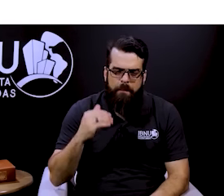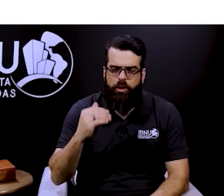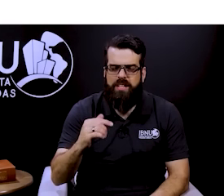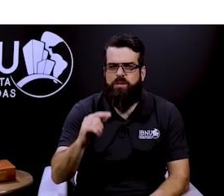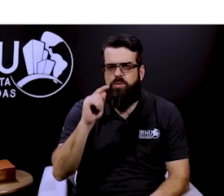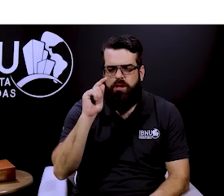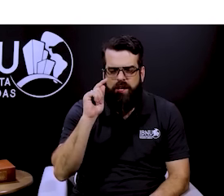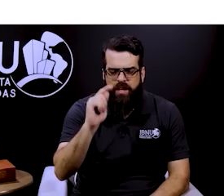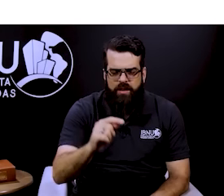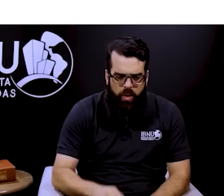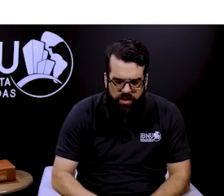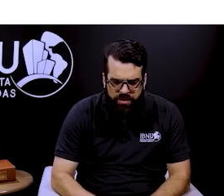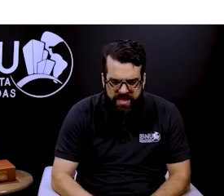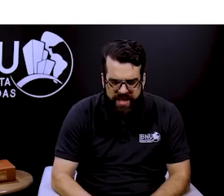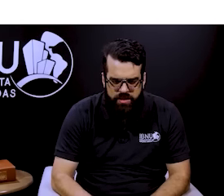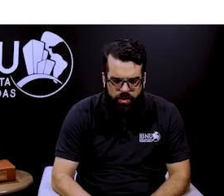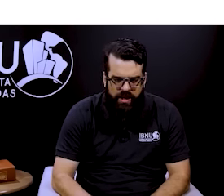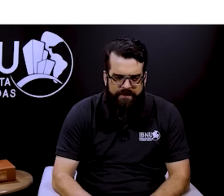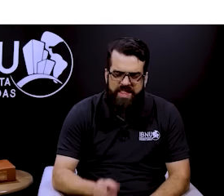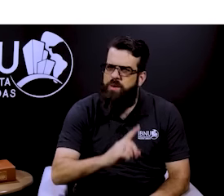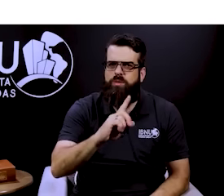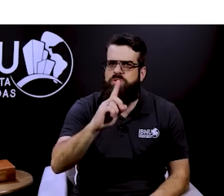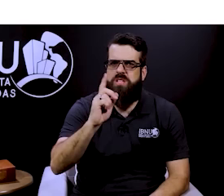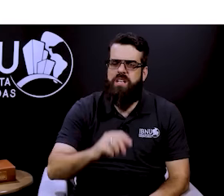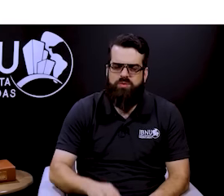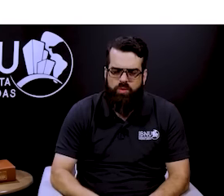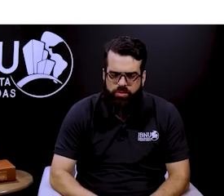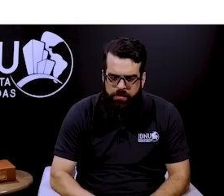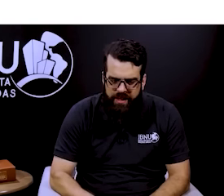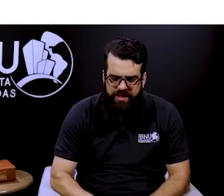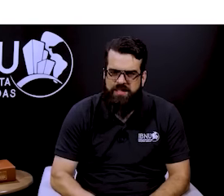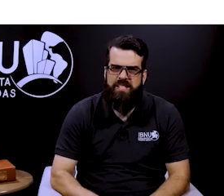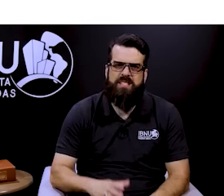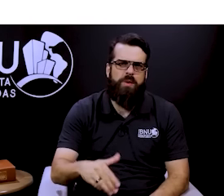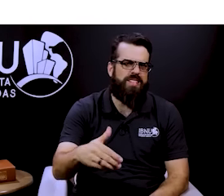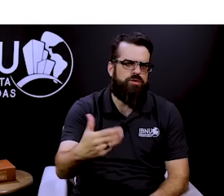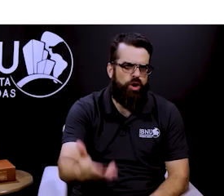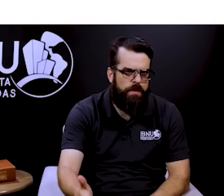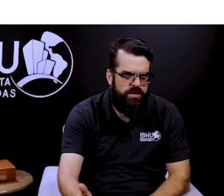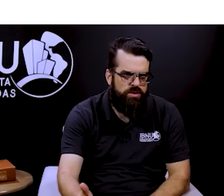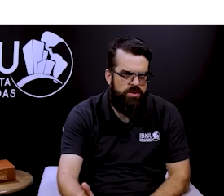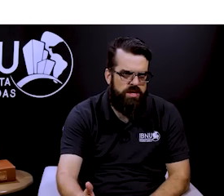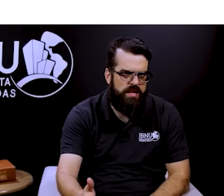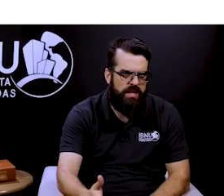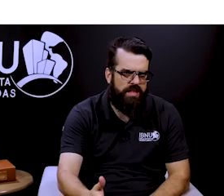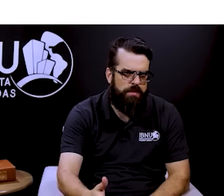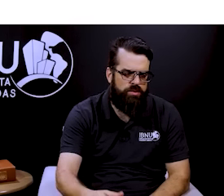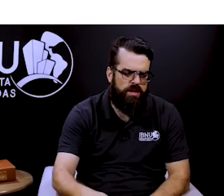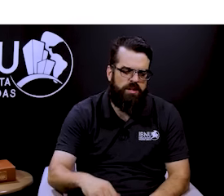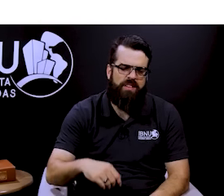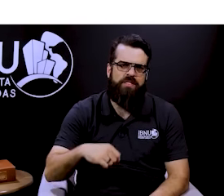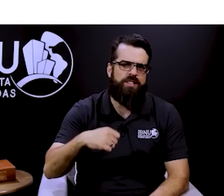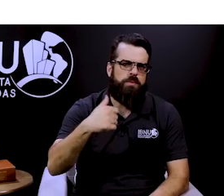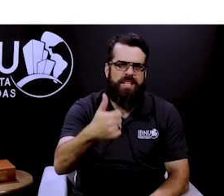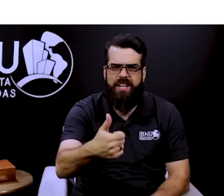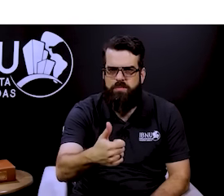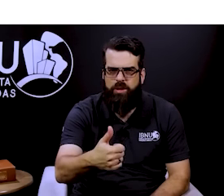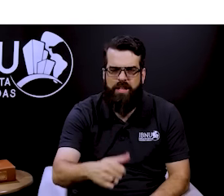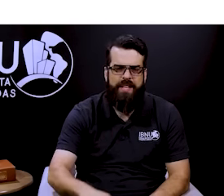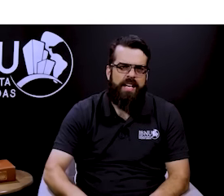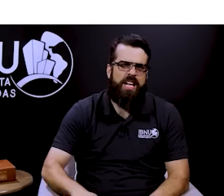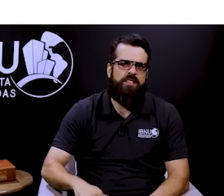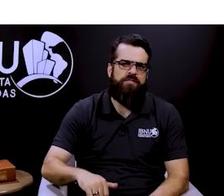diz: portanto, quando você der esmola, não anuncie isso com trombetas, que são essas obras de justiça que ele está mencionando. Ele vai falar sobre